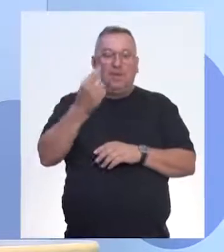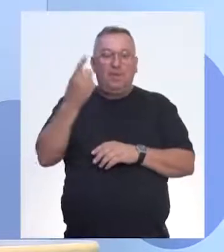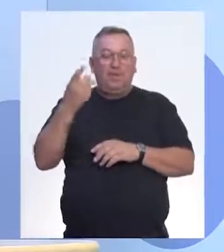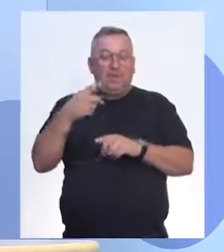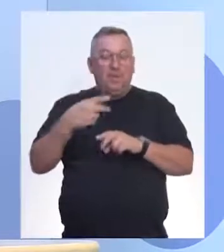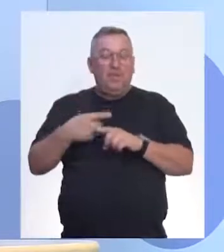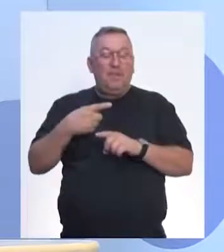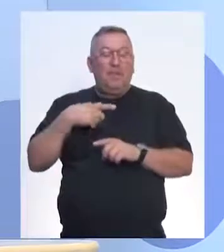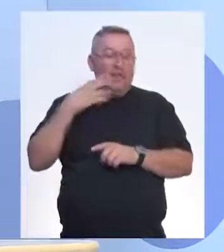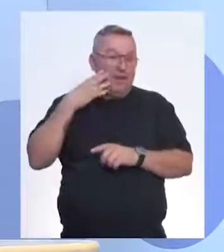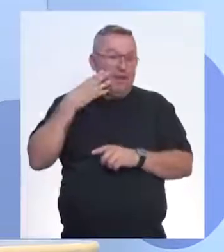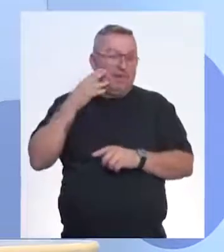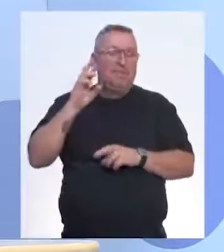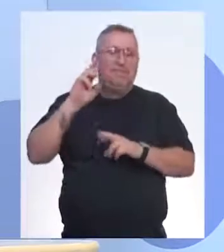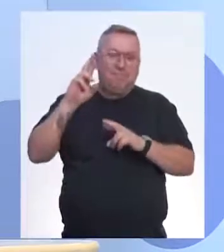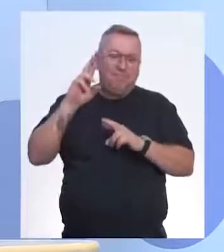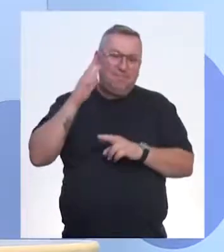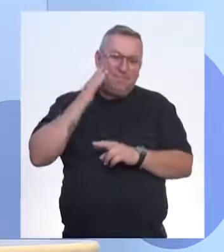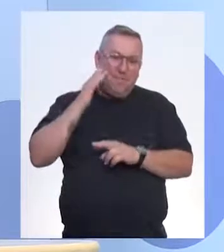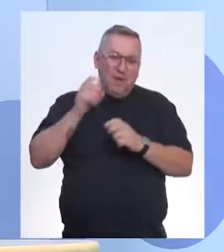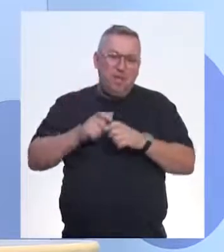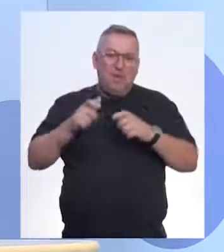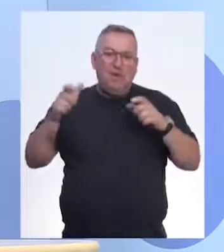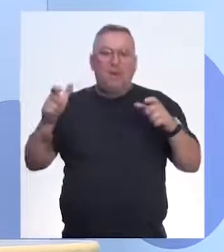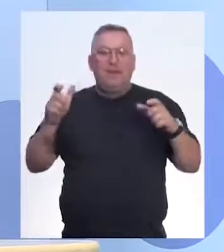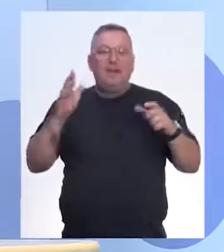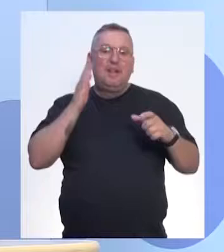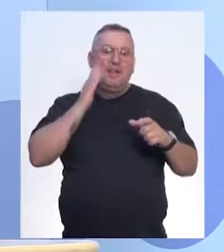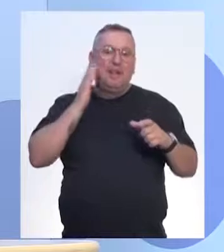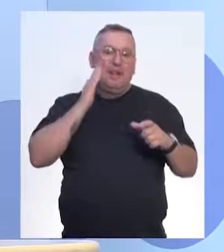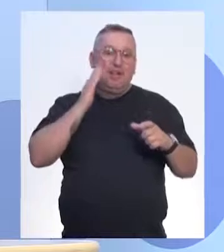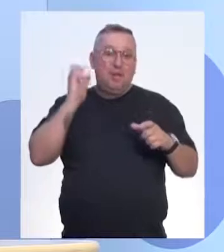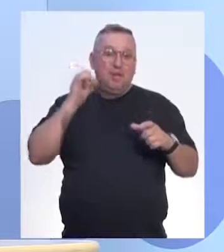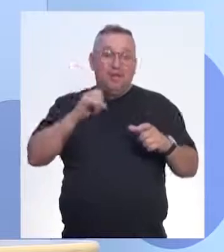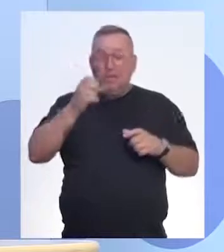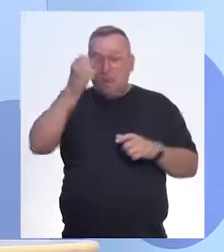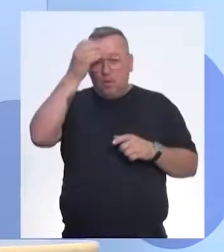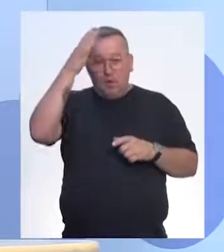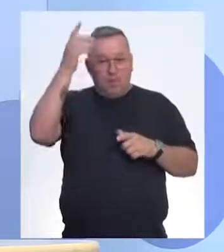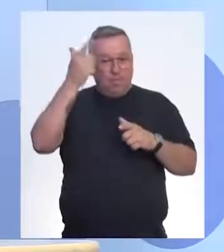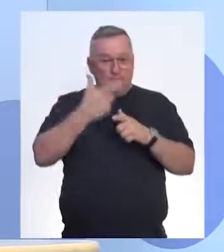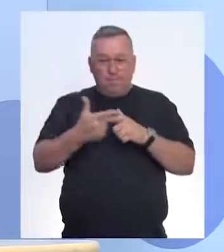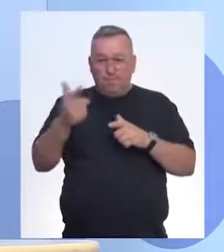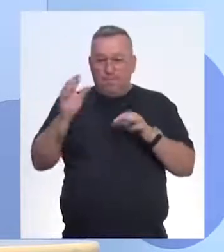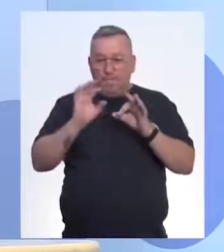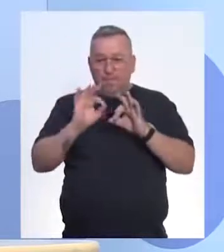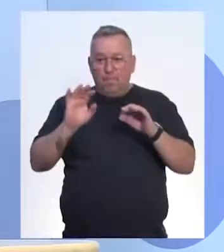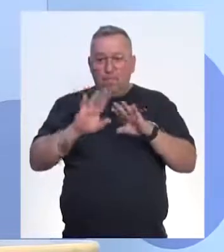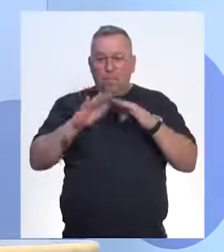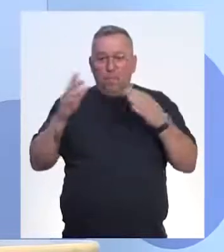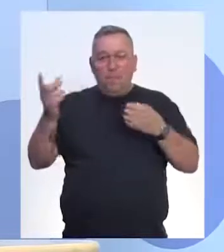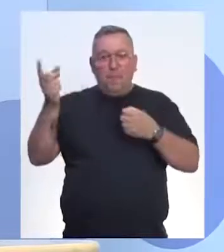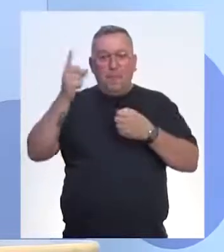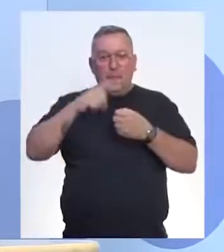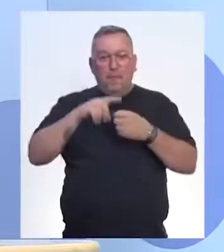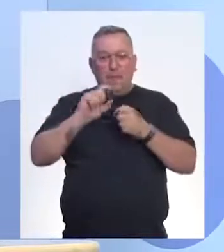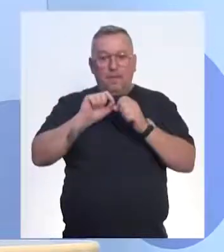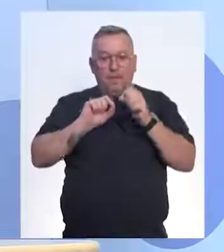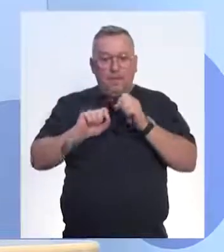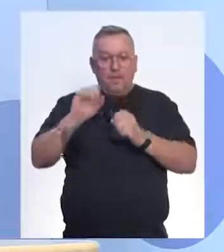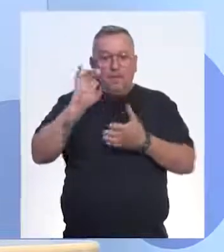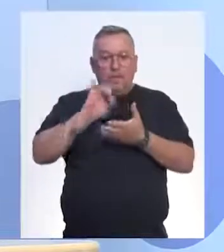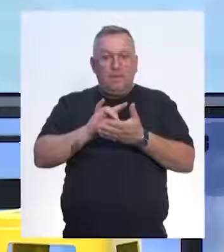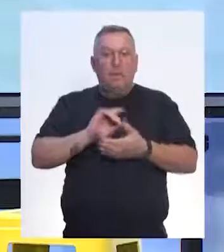Eu espero que eles saibam. Acredito que a maioria saiba. Se você não lembra, não tem problema. Quando a gente retornar, a gente passa para eles,